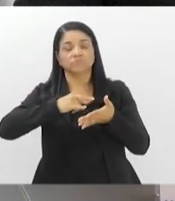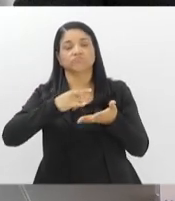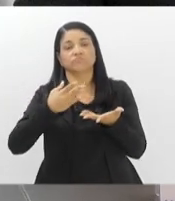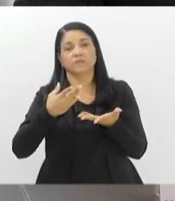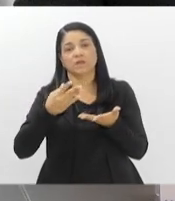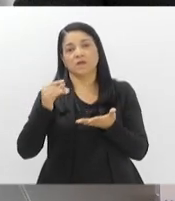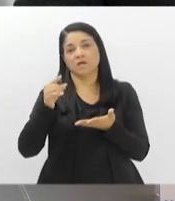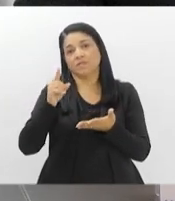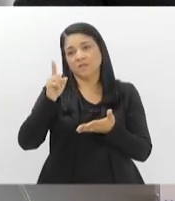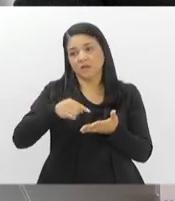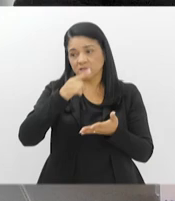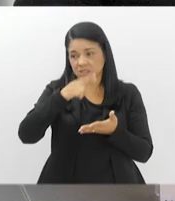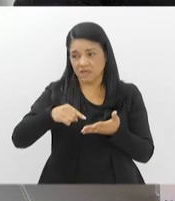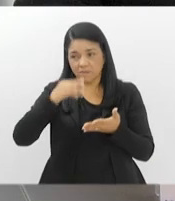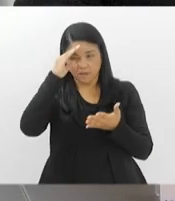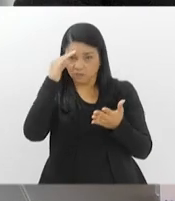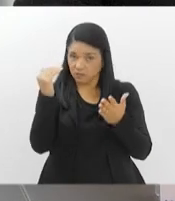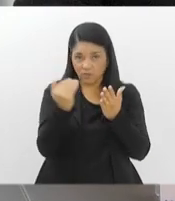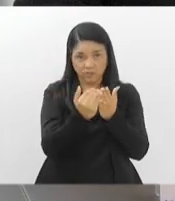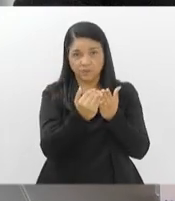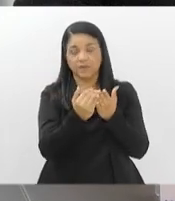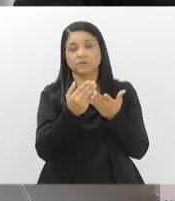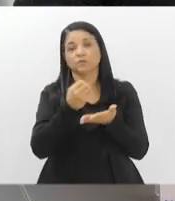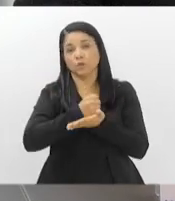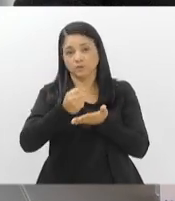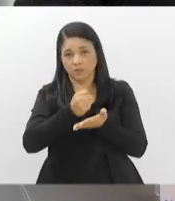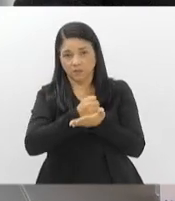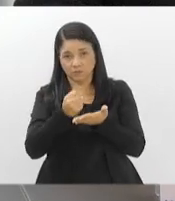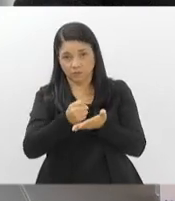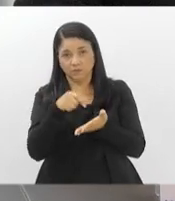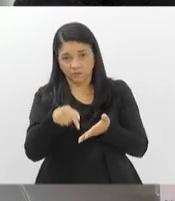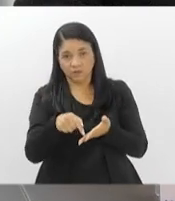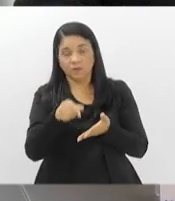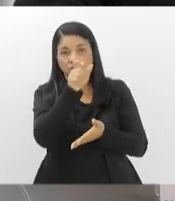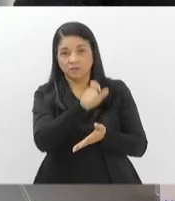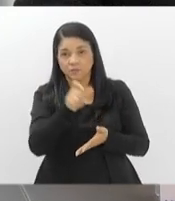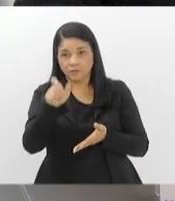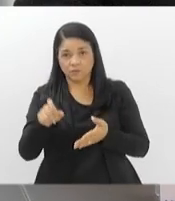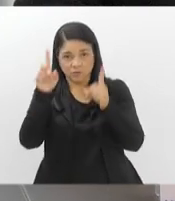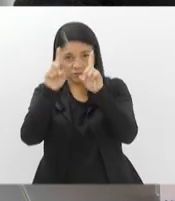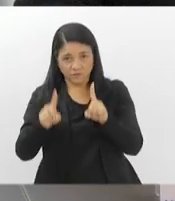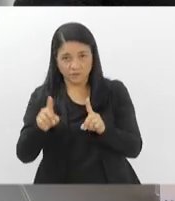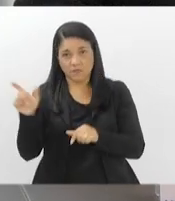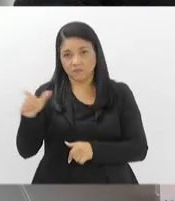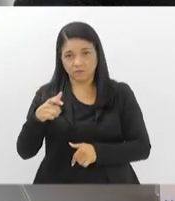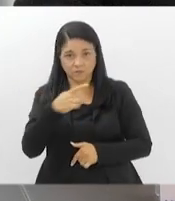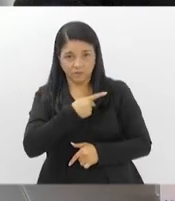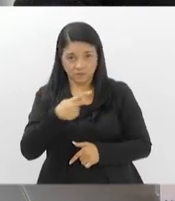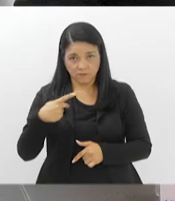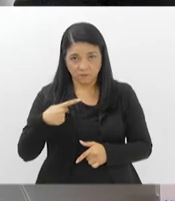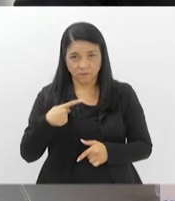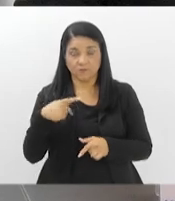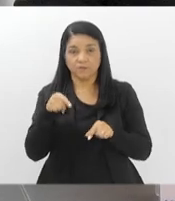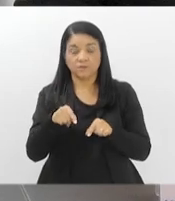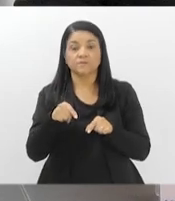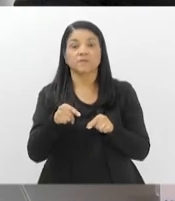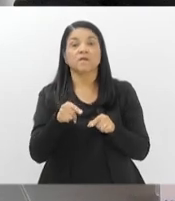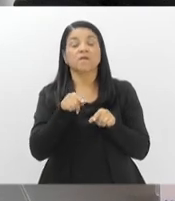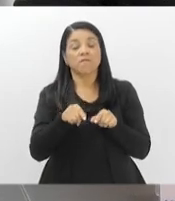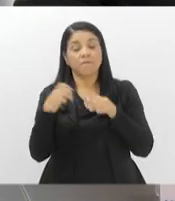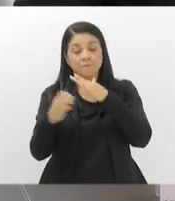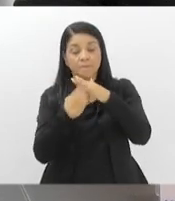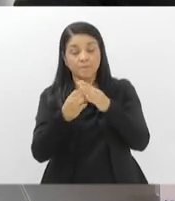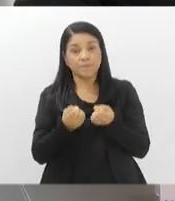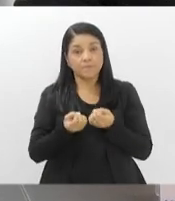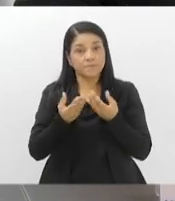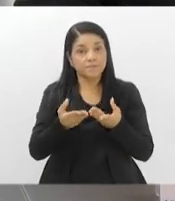de sociedades empresárias que participem da cadeia de consumo referente aos planos de saúde destinados a prestar serviços para as